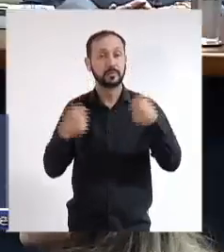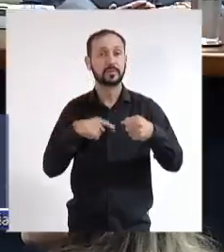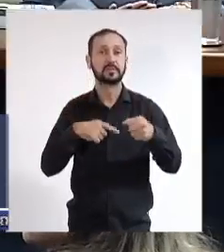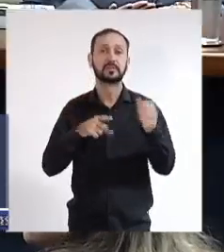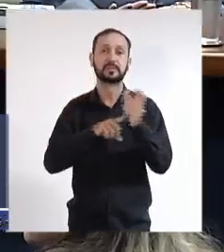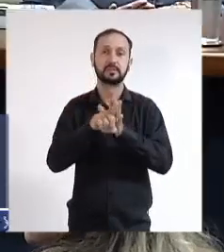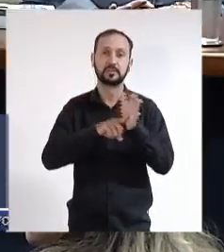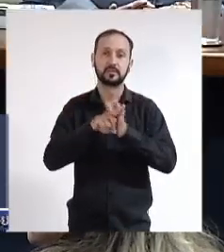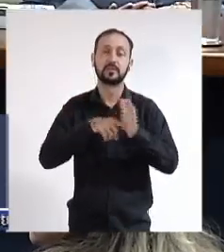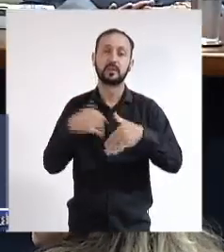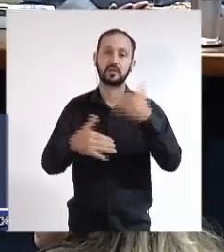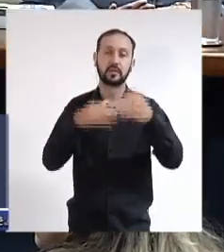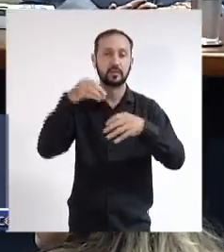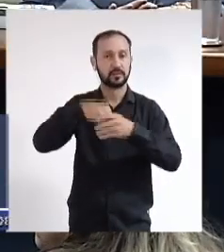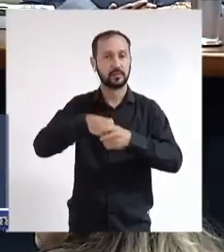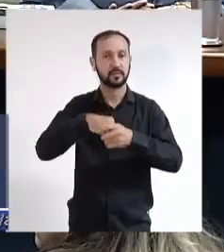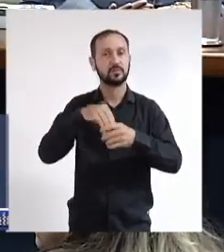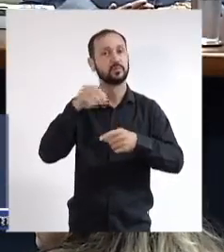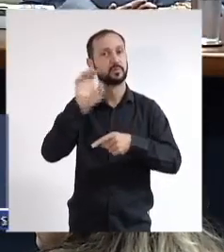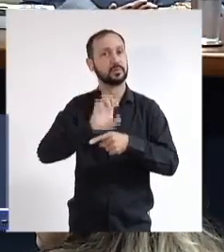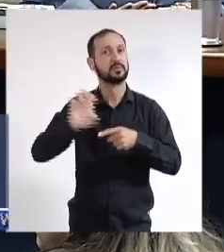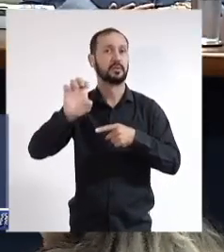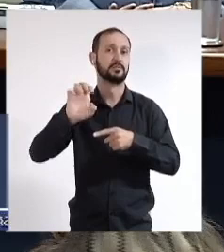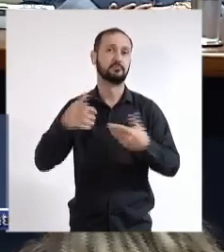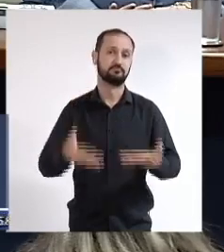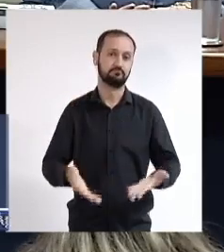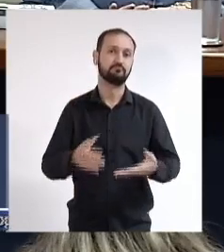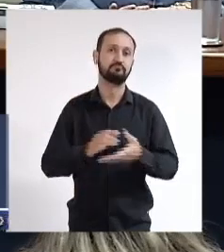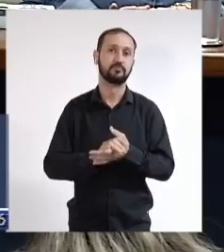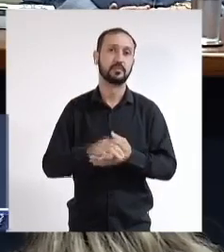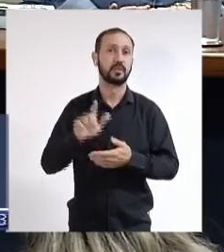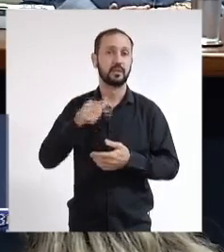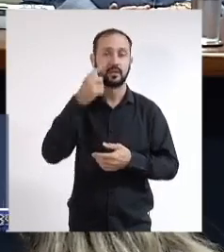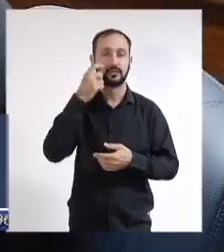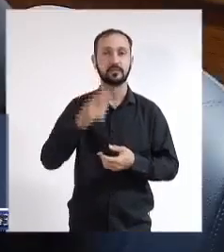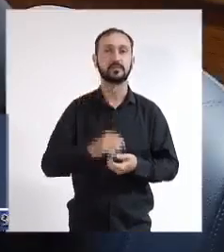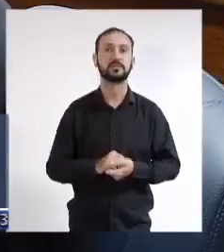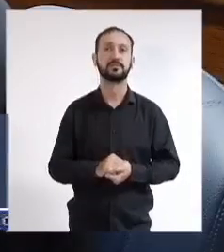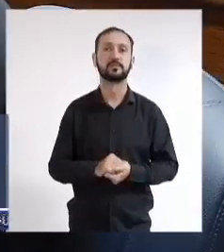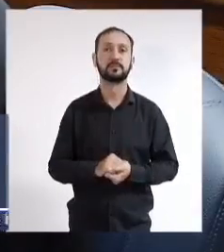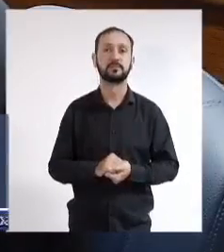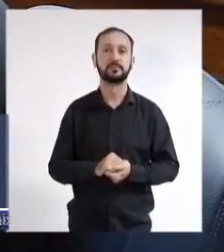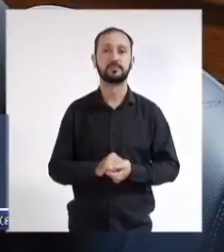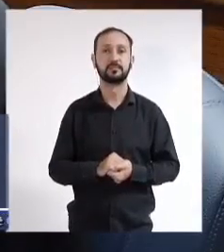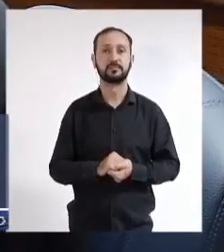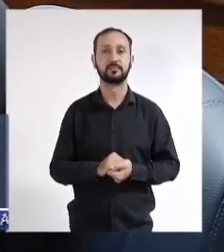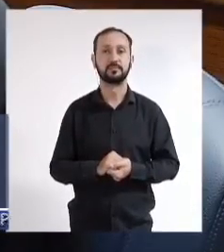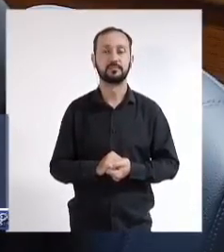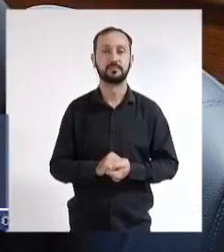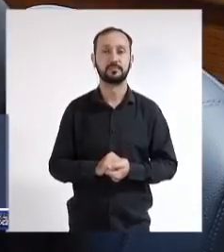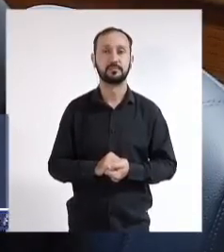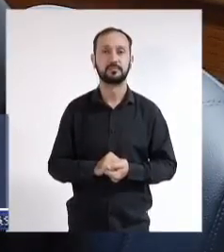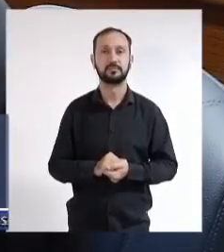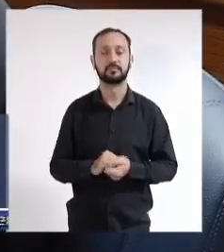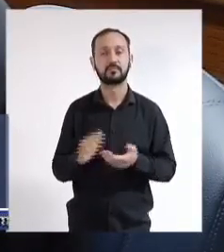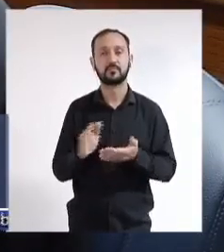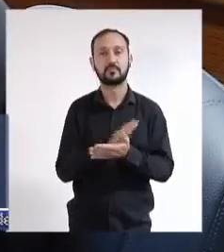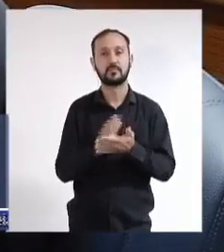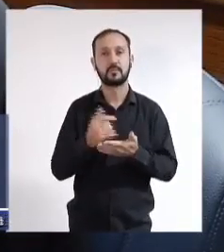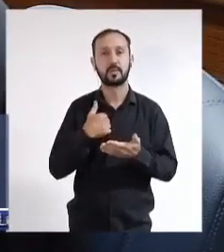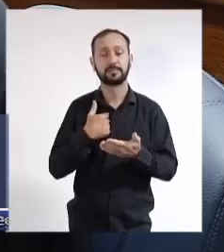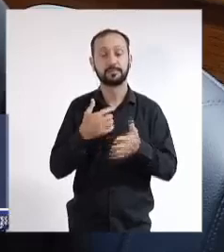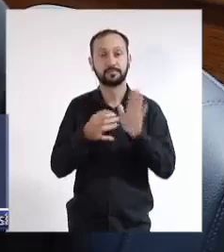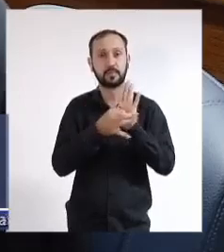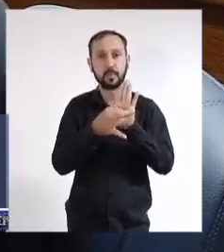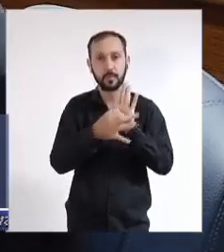para trabalhar no estado e ter um resultado bem bem interessante e umas algumas das minhas